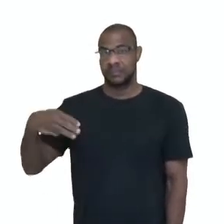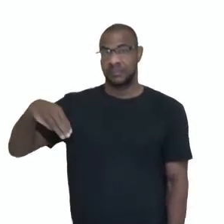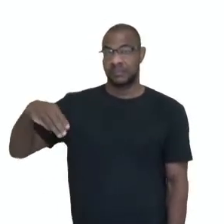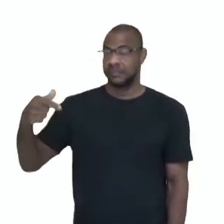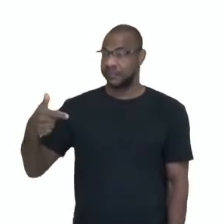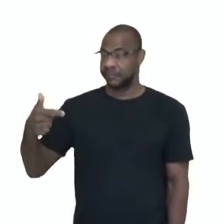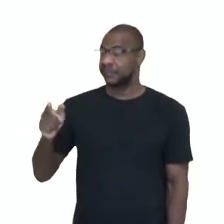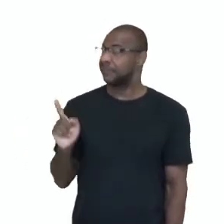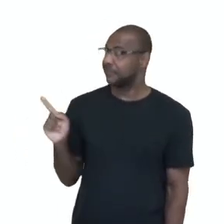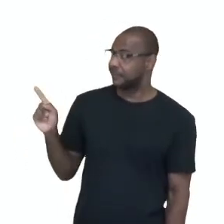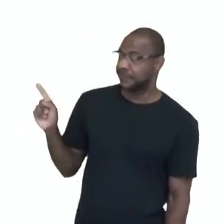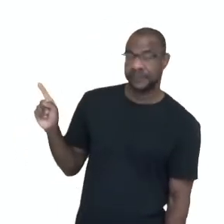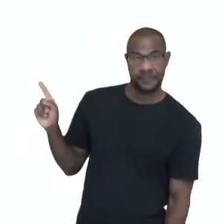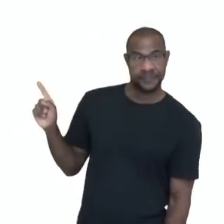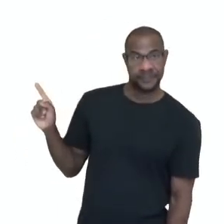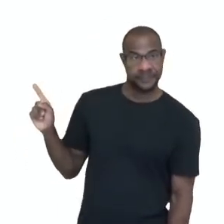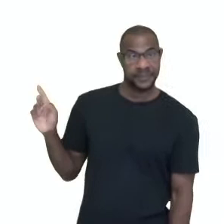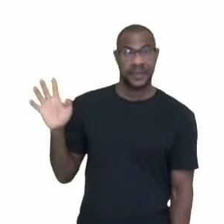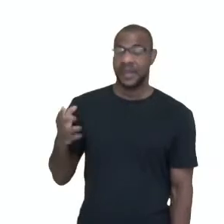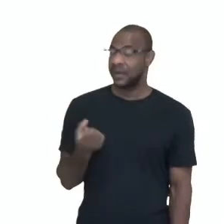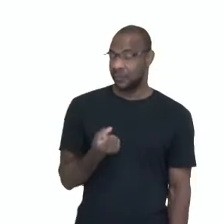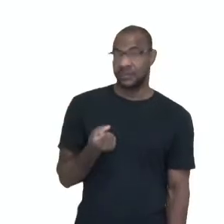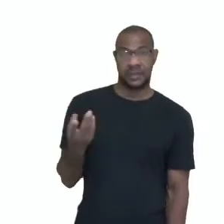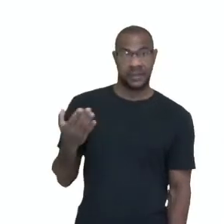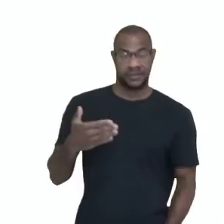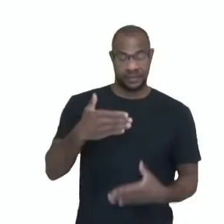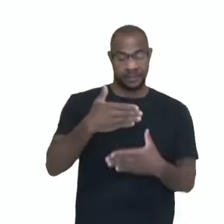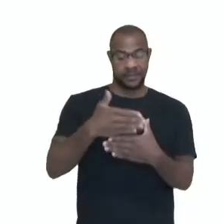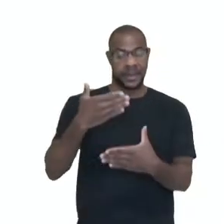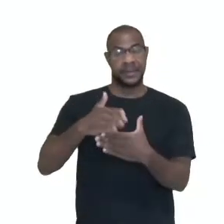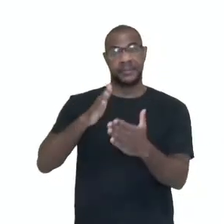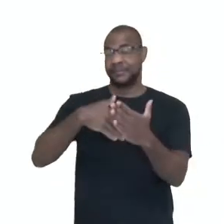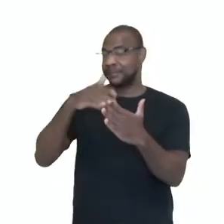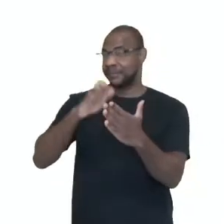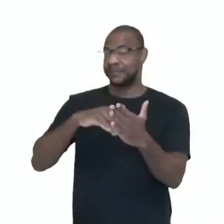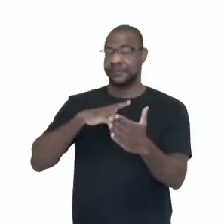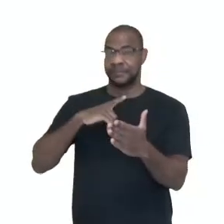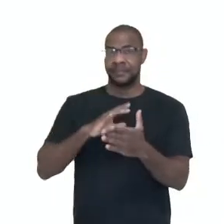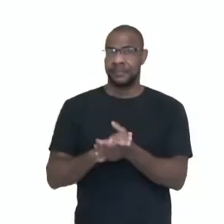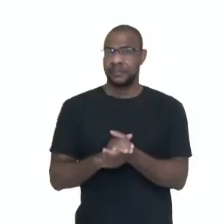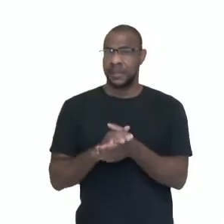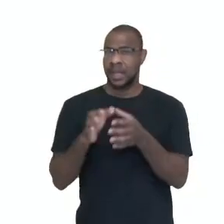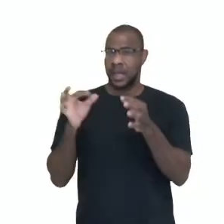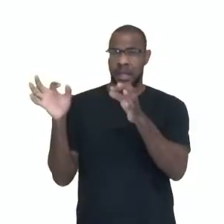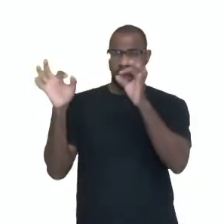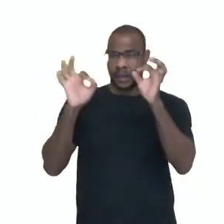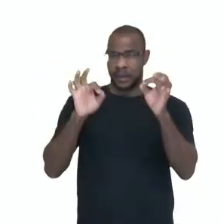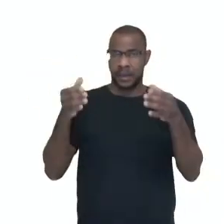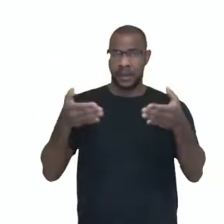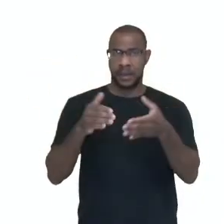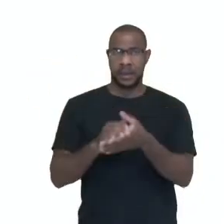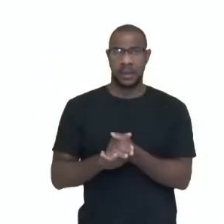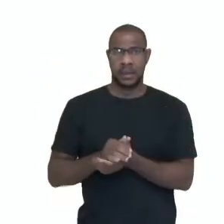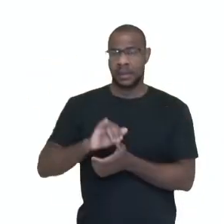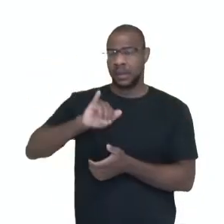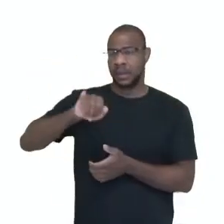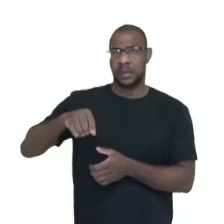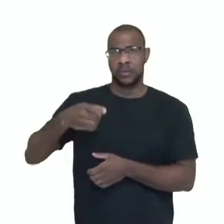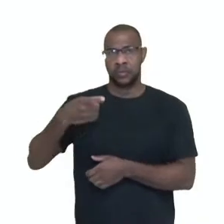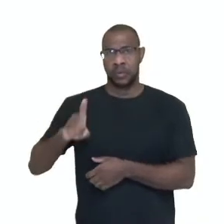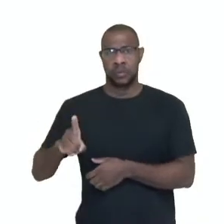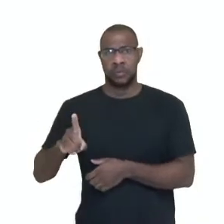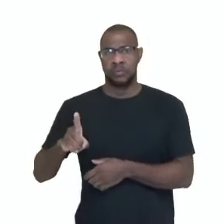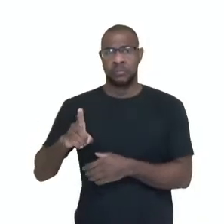metros quadrados. Essa é a quantidade de paredes que eu tenho para pintar. Mas presta atenção, o seu João não vai pintar a porta e nem